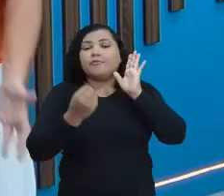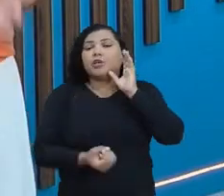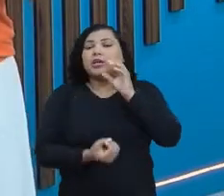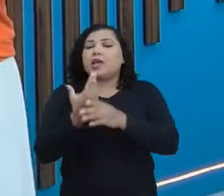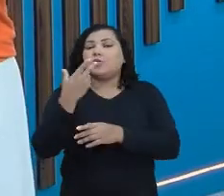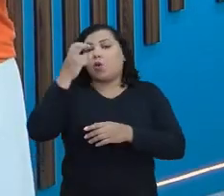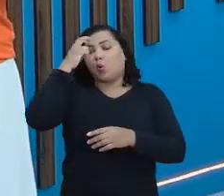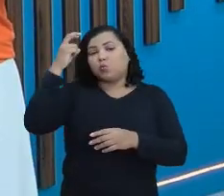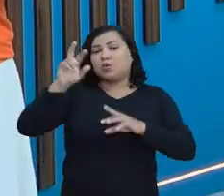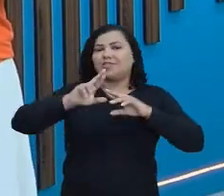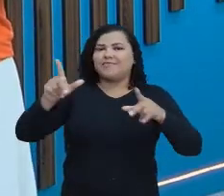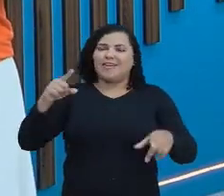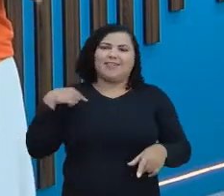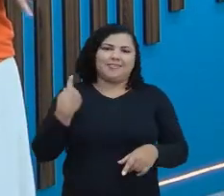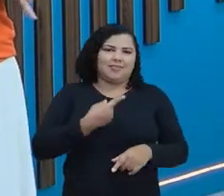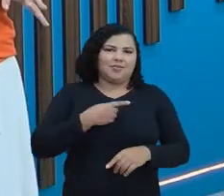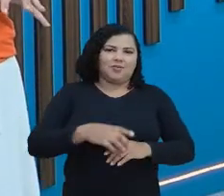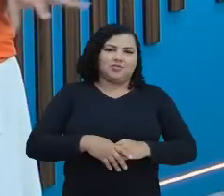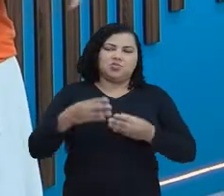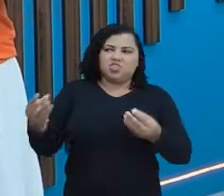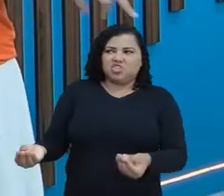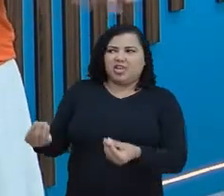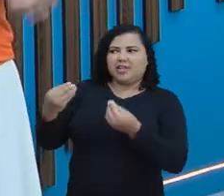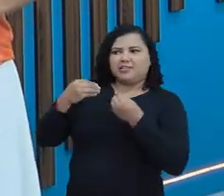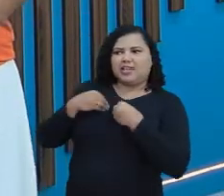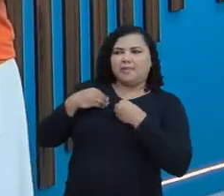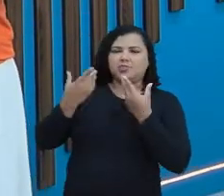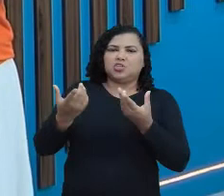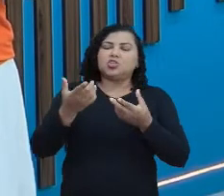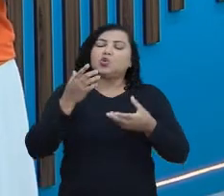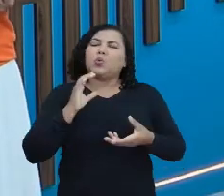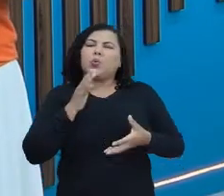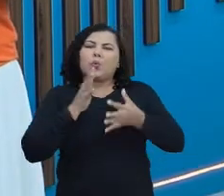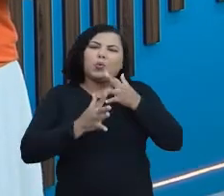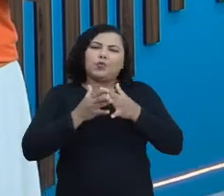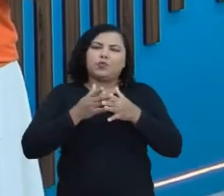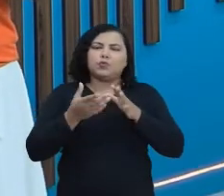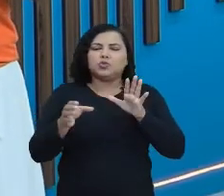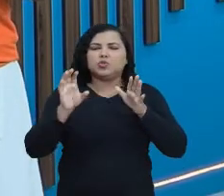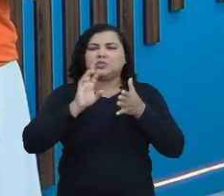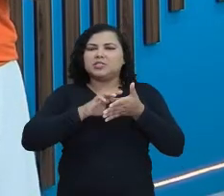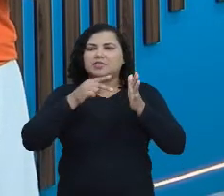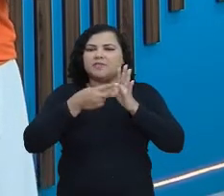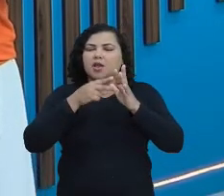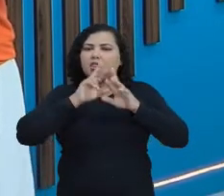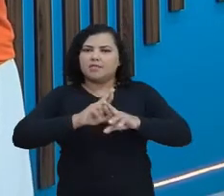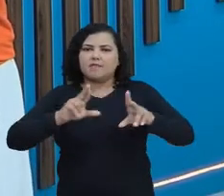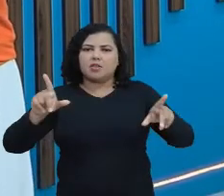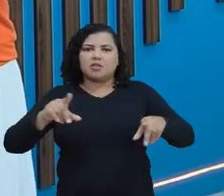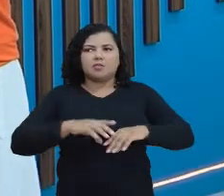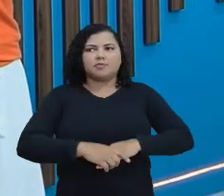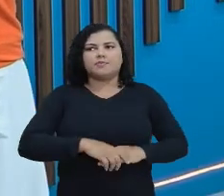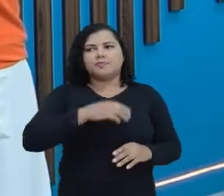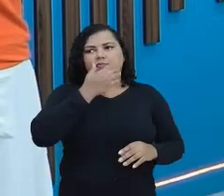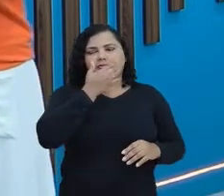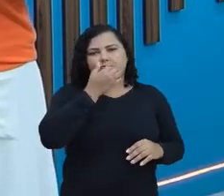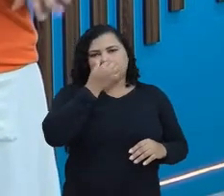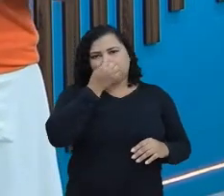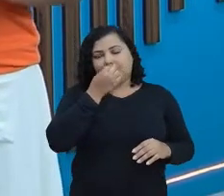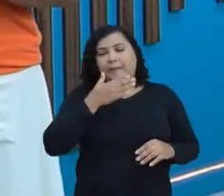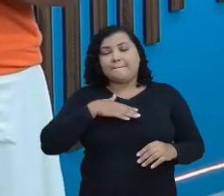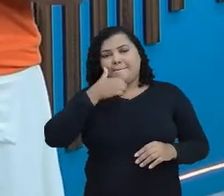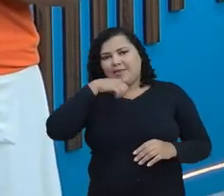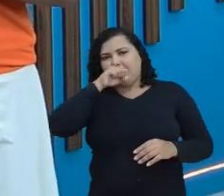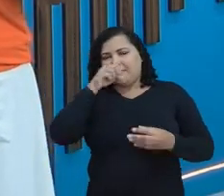gente recebe esses pictogramas, a gente acaba dando outros sentidos para eles. Uma vez minha mãe mandou